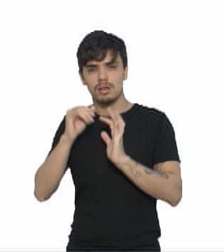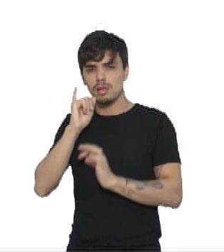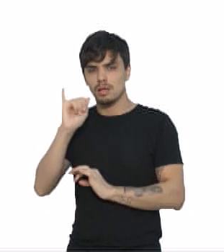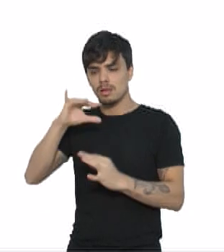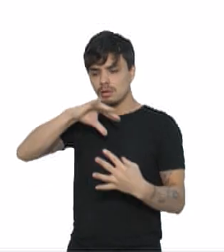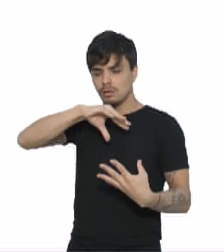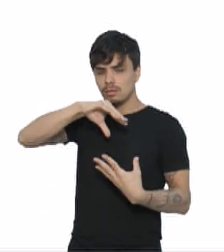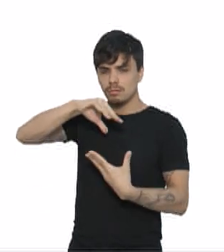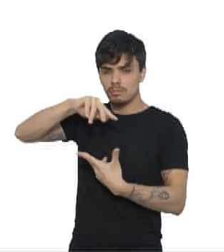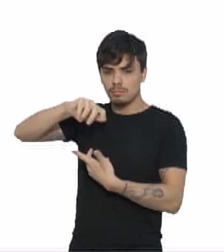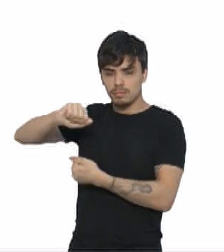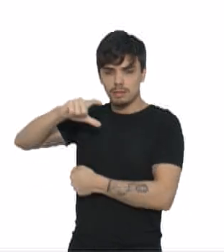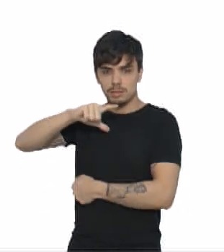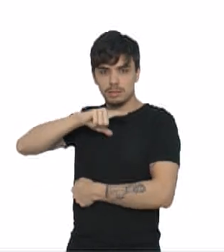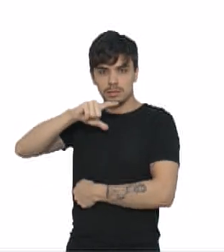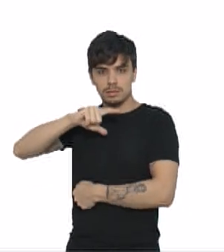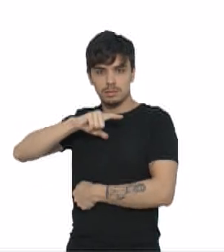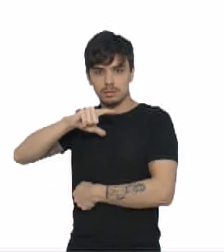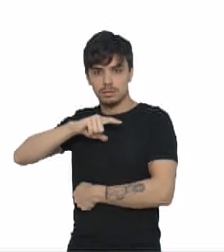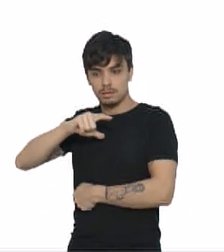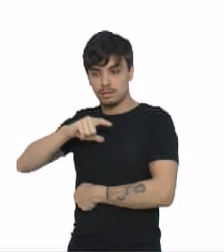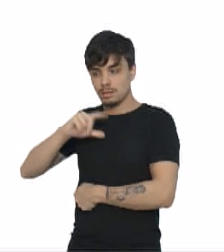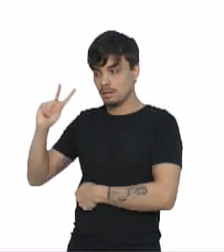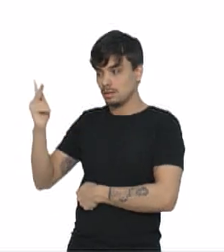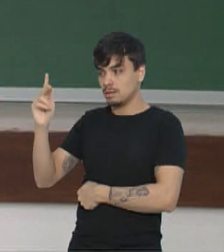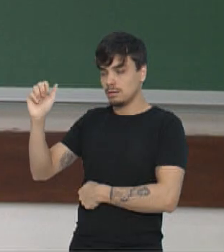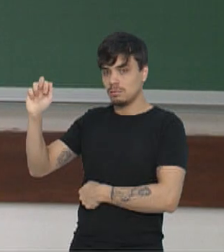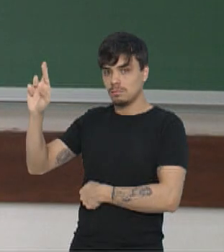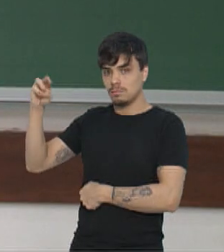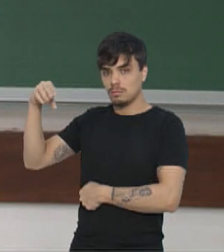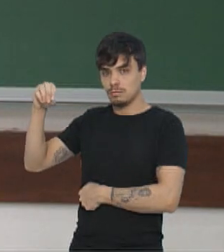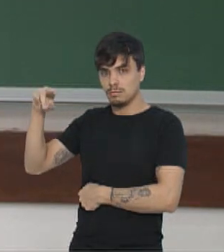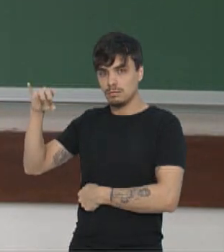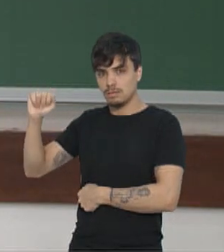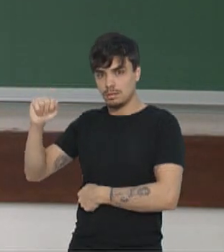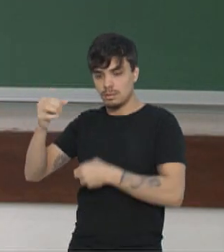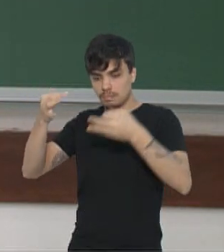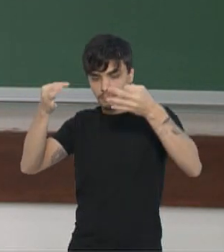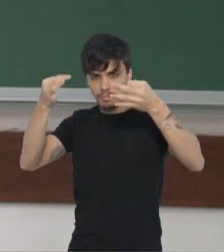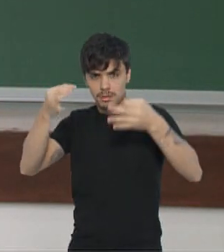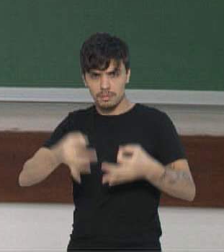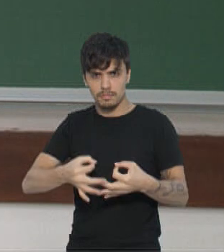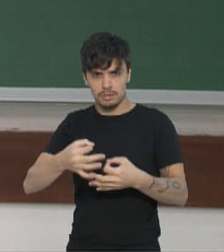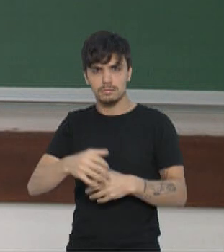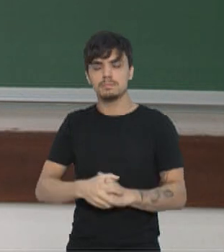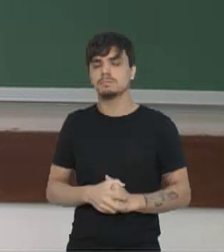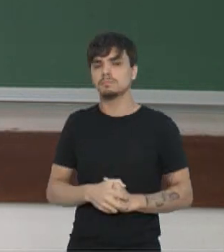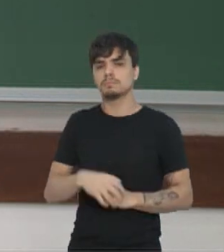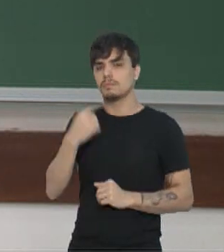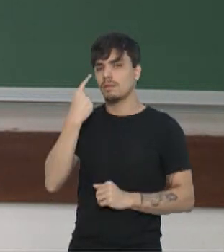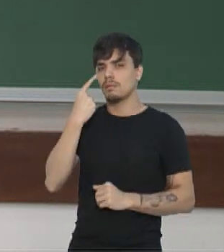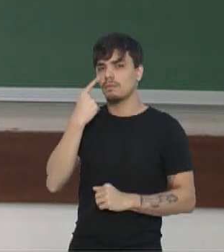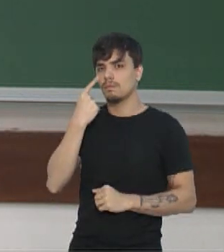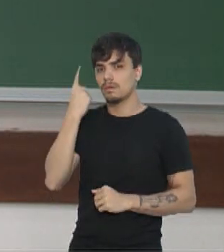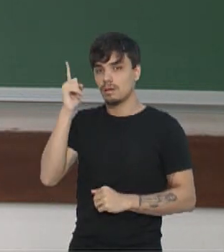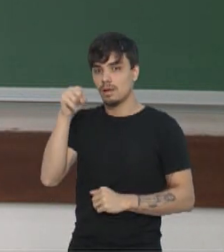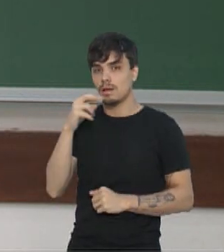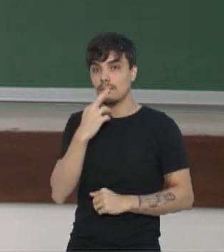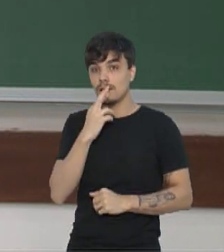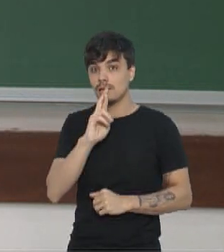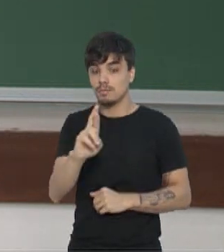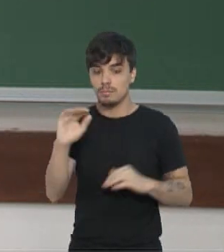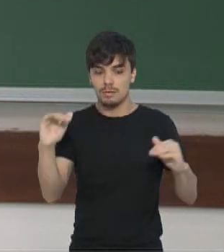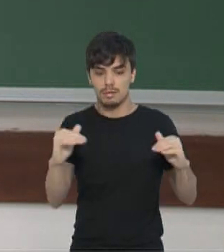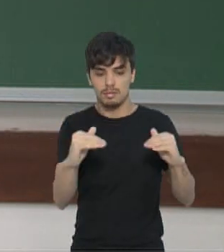tem uma harmonia perfeita? Veja que isso é para responder de acordo